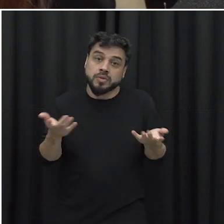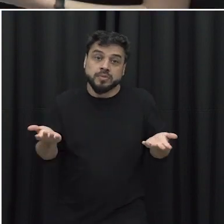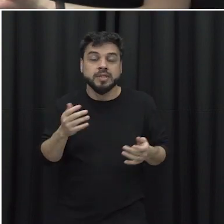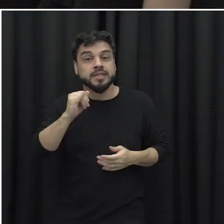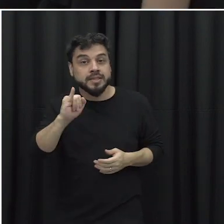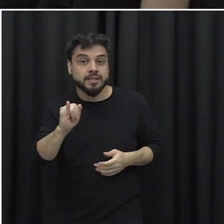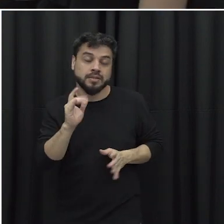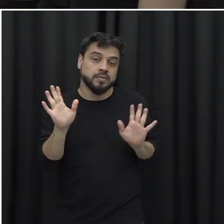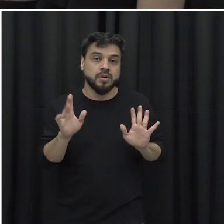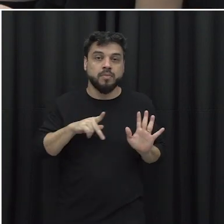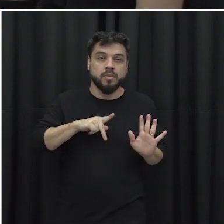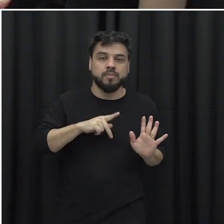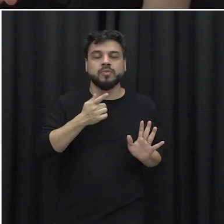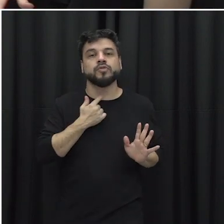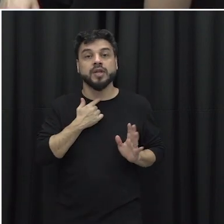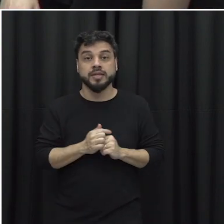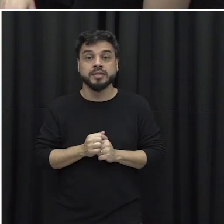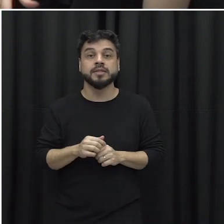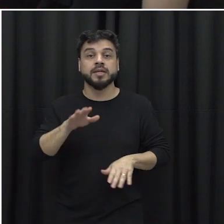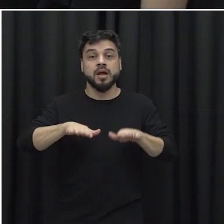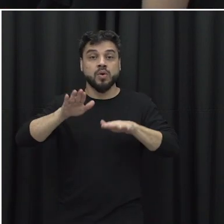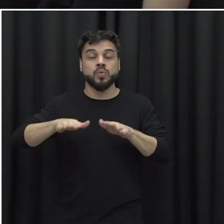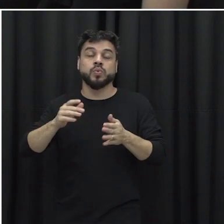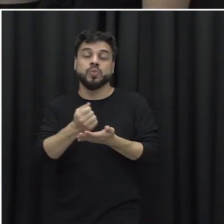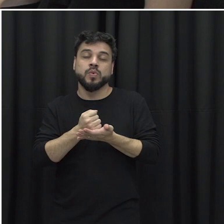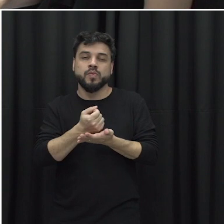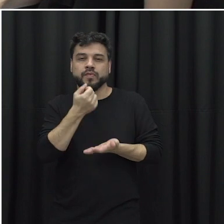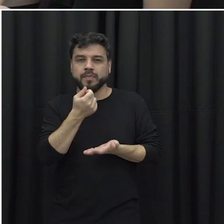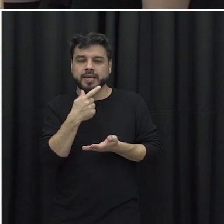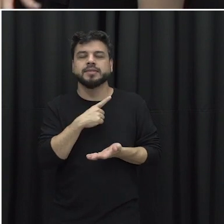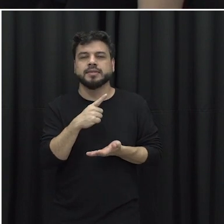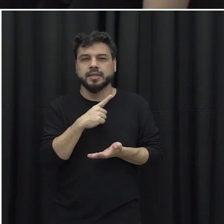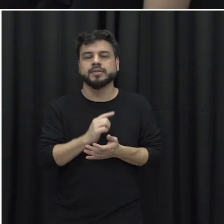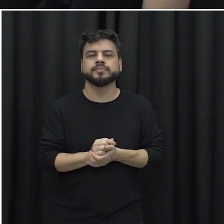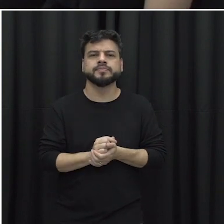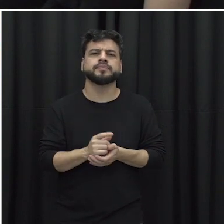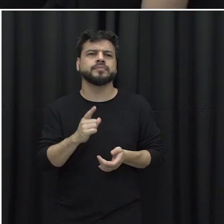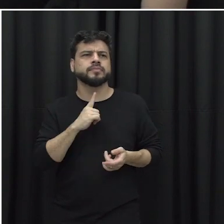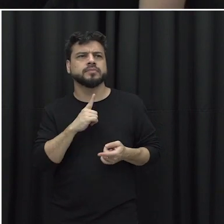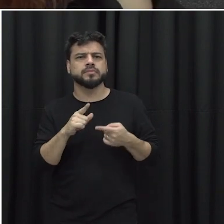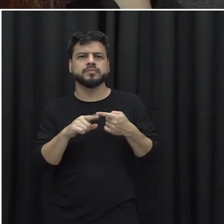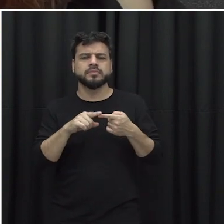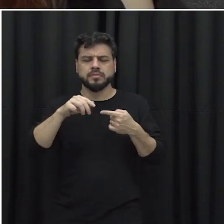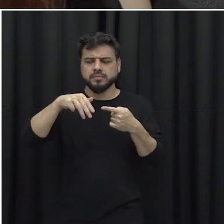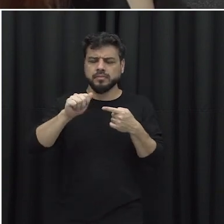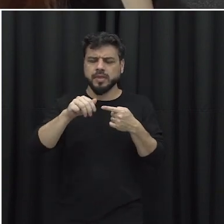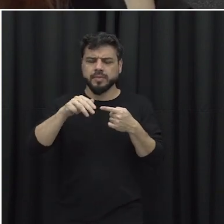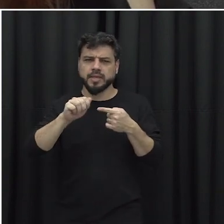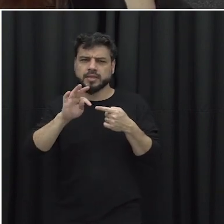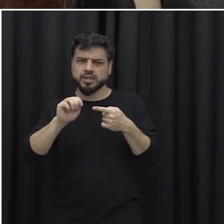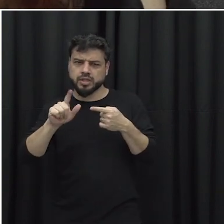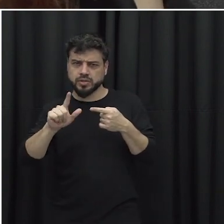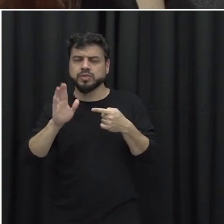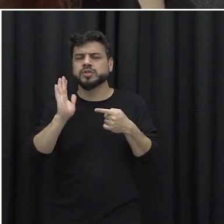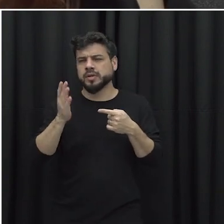temos alguns medicamentos na farmácia, né? Então nós temos o Mevatil, que ele já é comercializado há algum tempo pelo nome